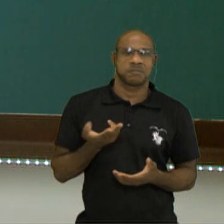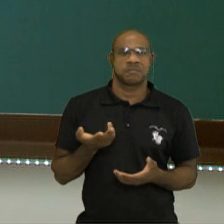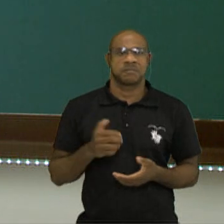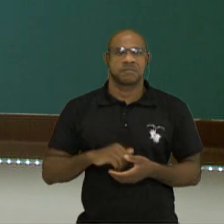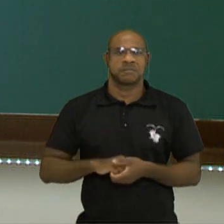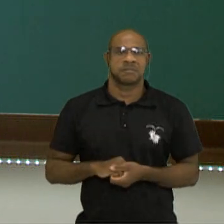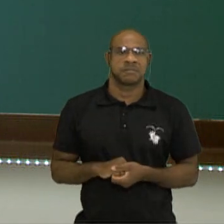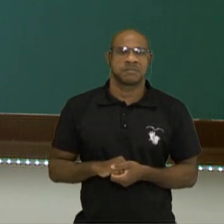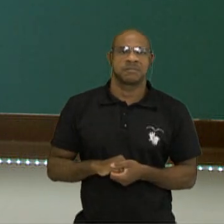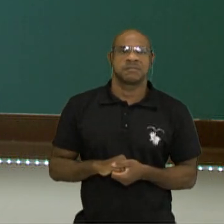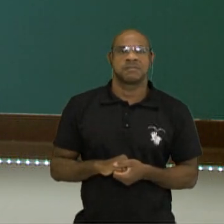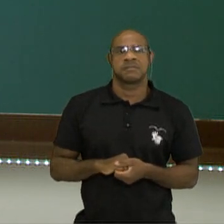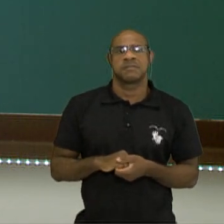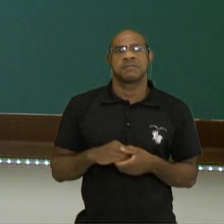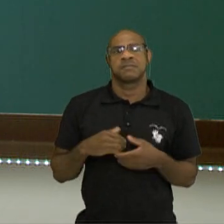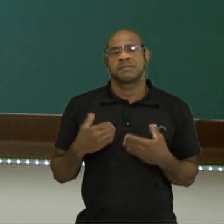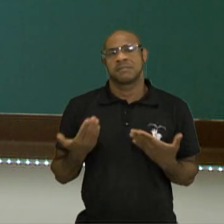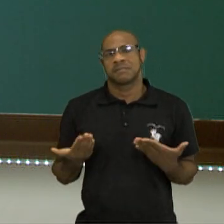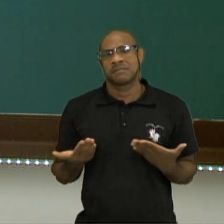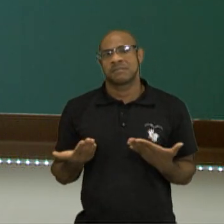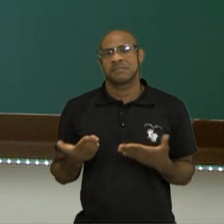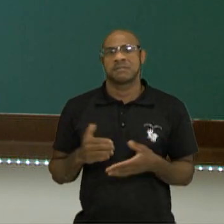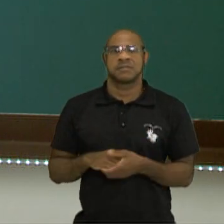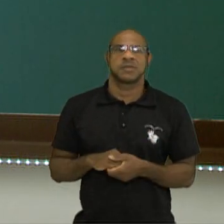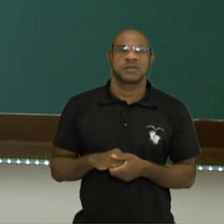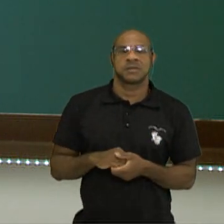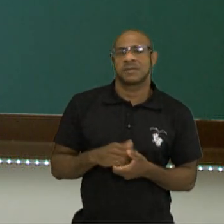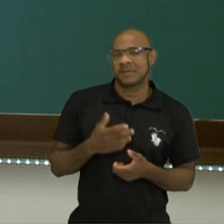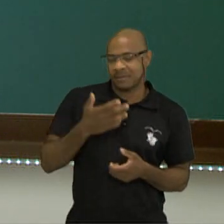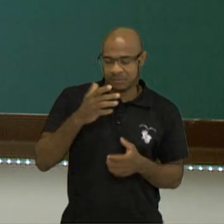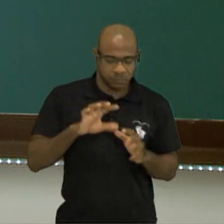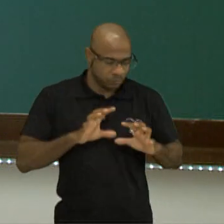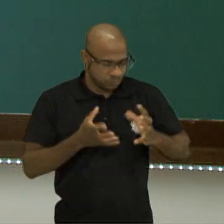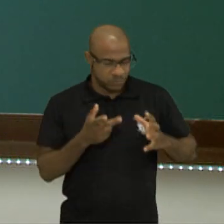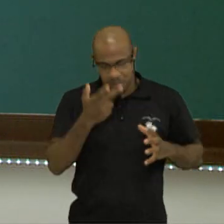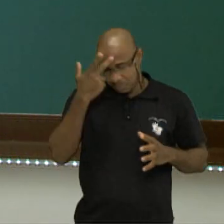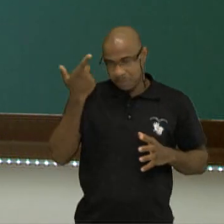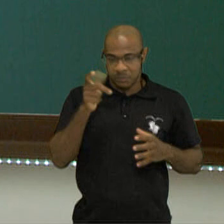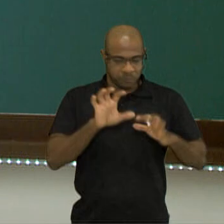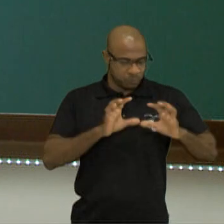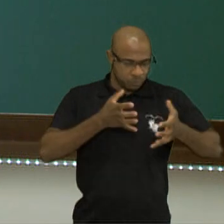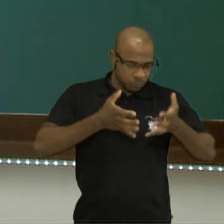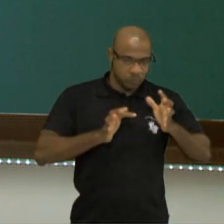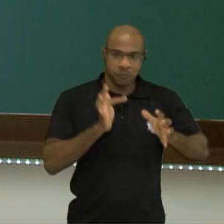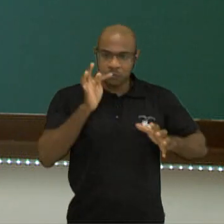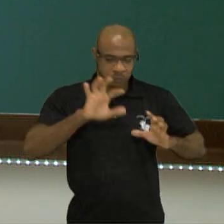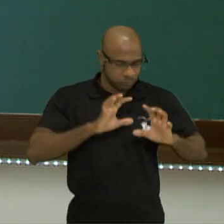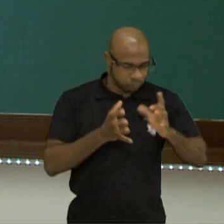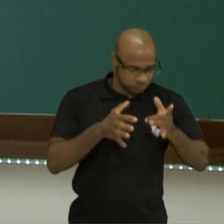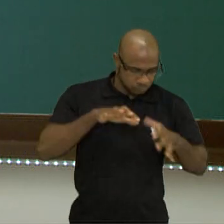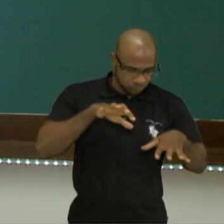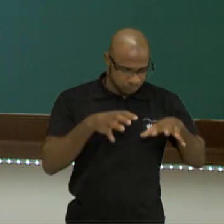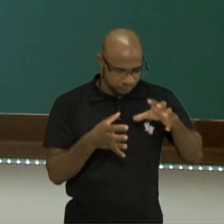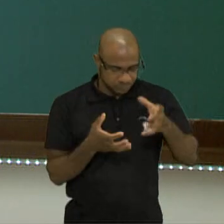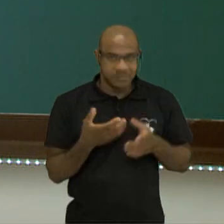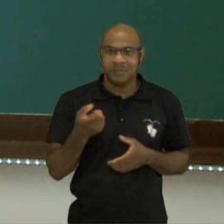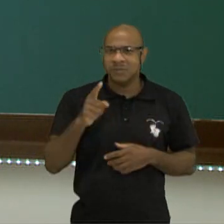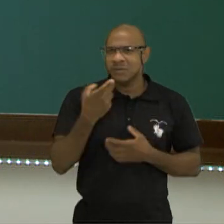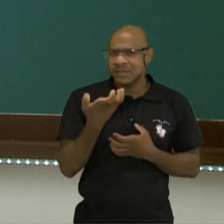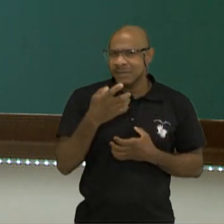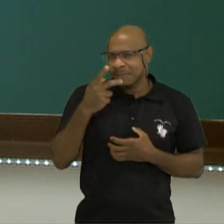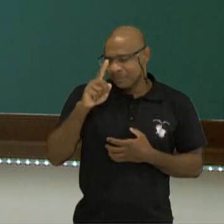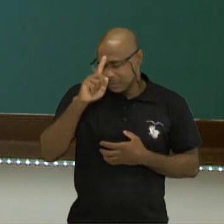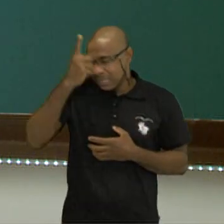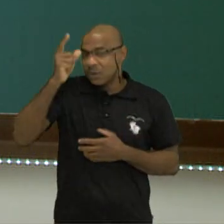her, que fosse um fortune teller, alguém que faz a previsão do futuro, você tem ideia do que você gostaria de perguntar sobre a